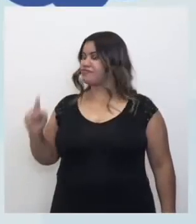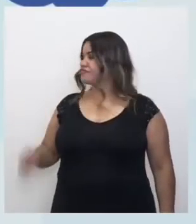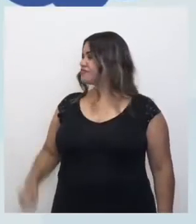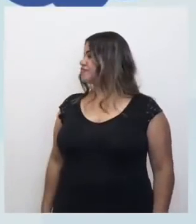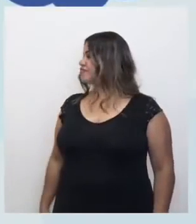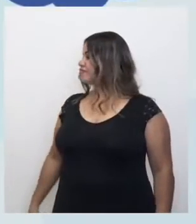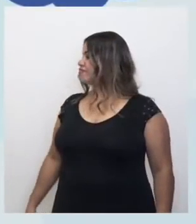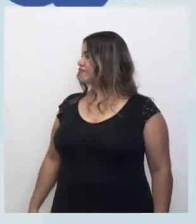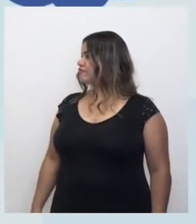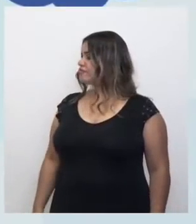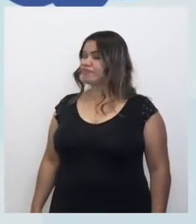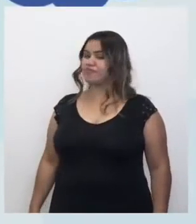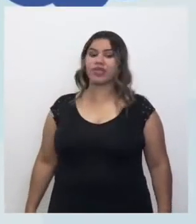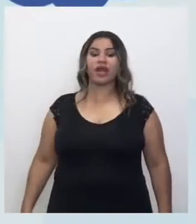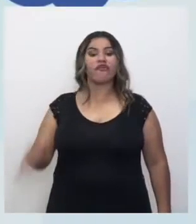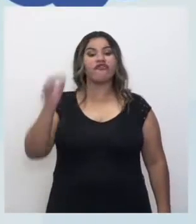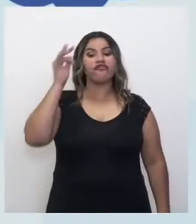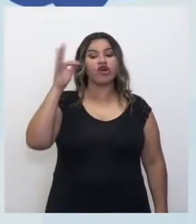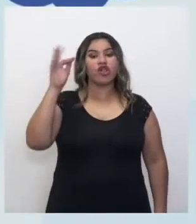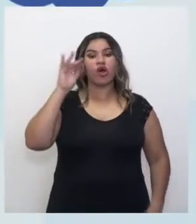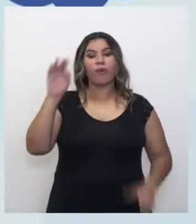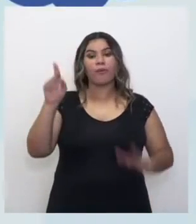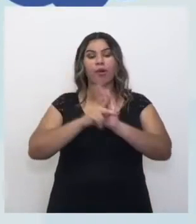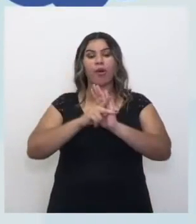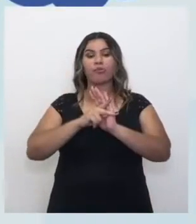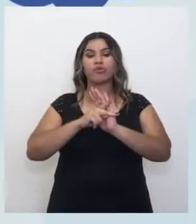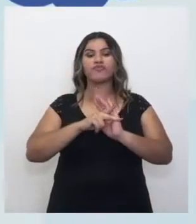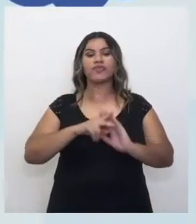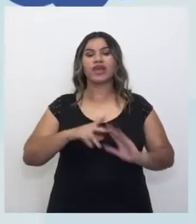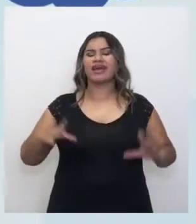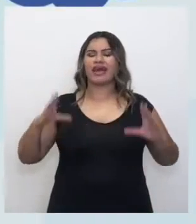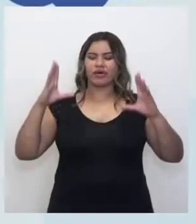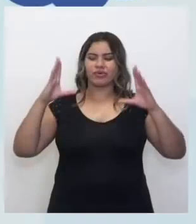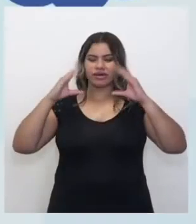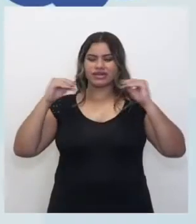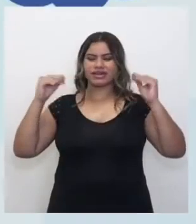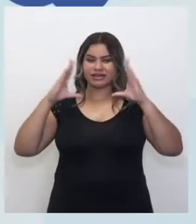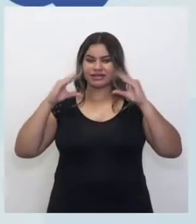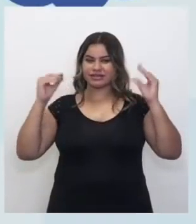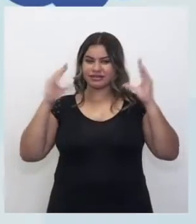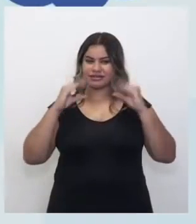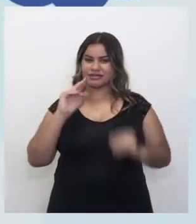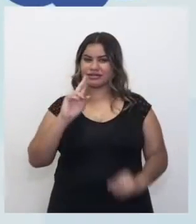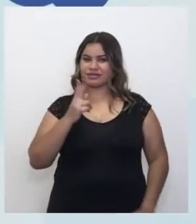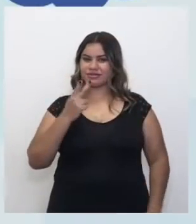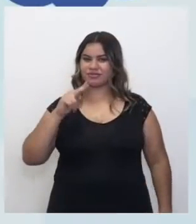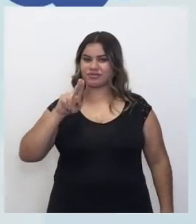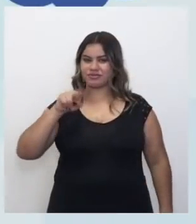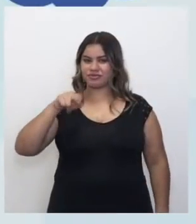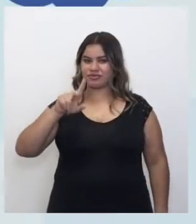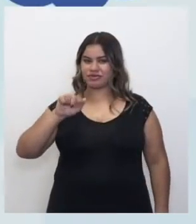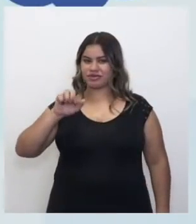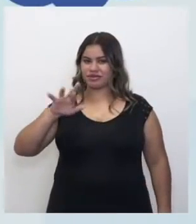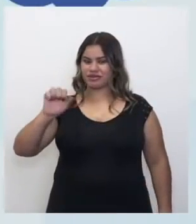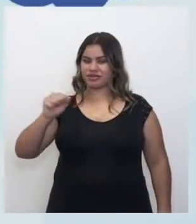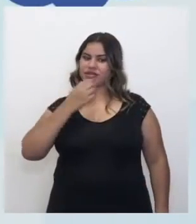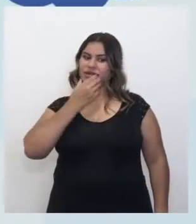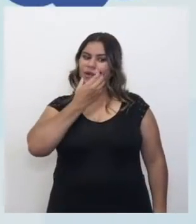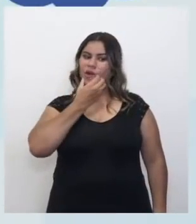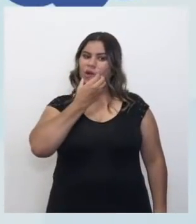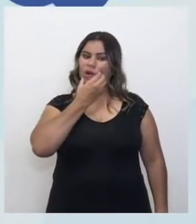filósofa húngara, né? Ela faleceu há 2 anos atrás, no ano de 2019, mas vejam que ela